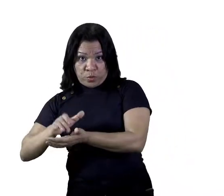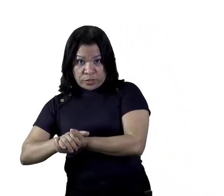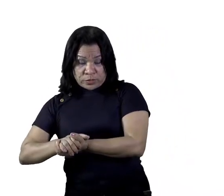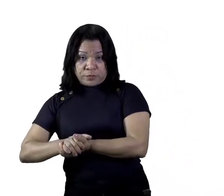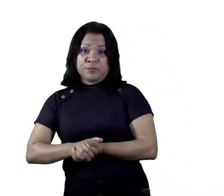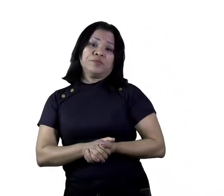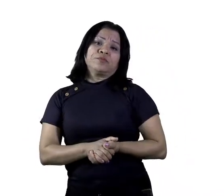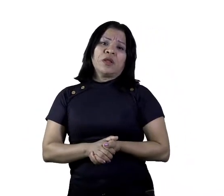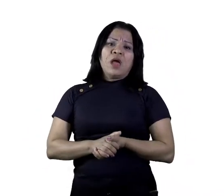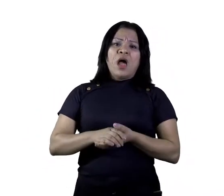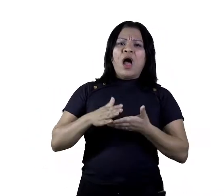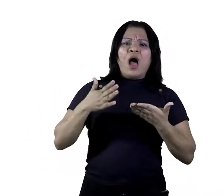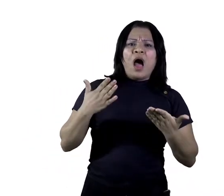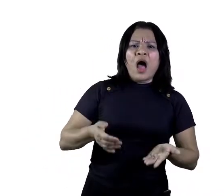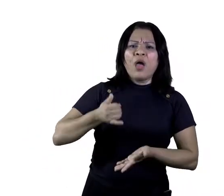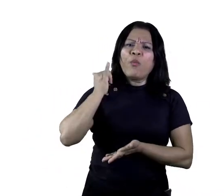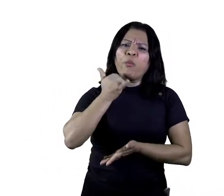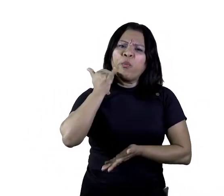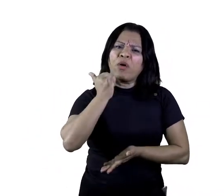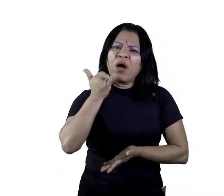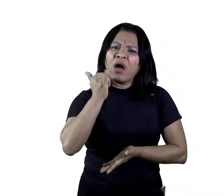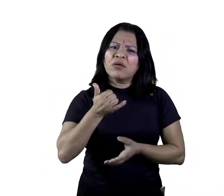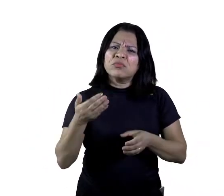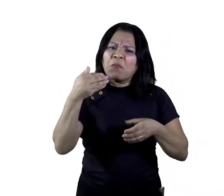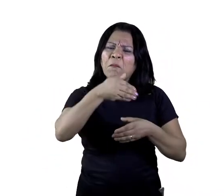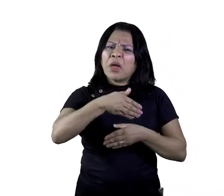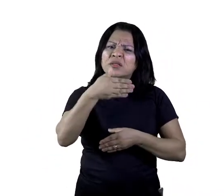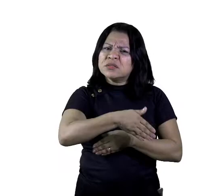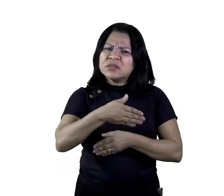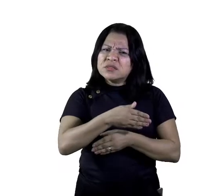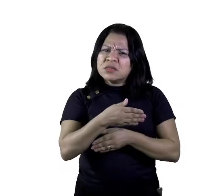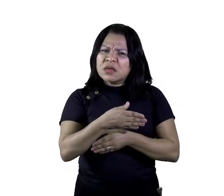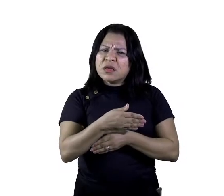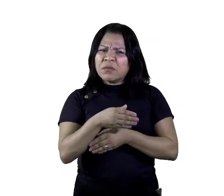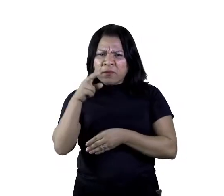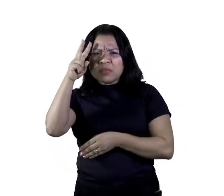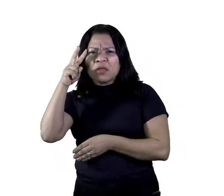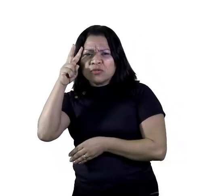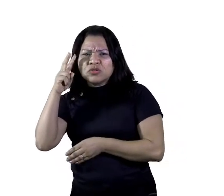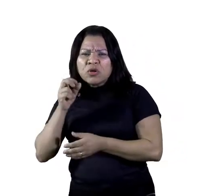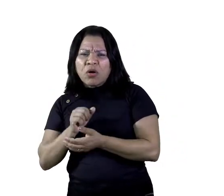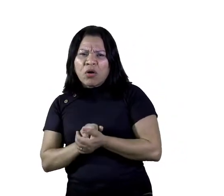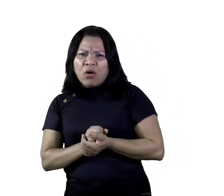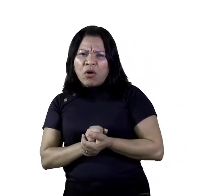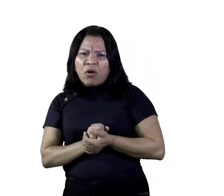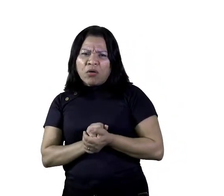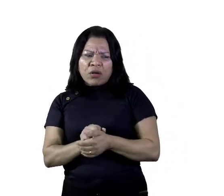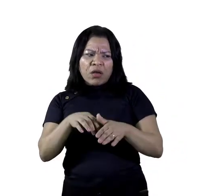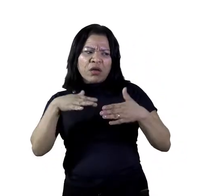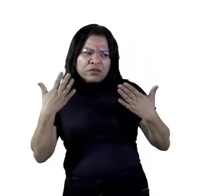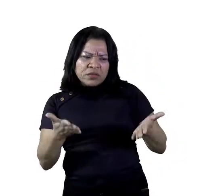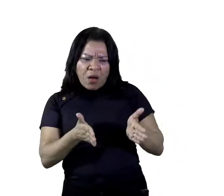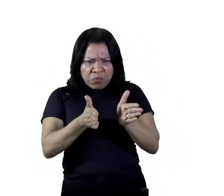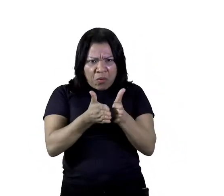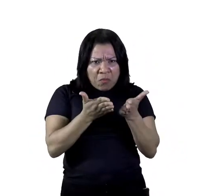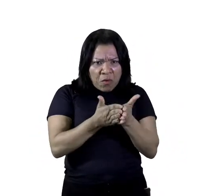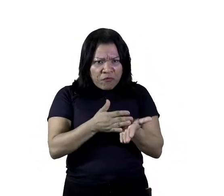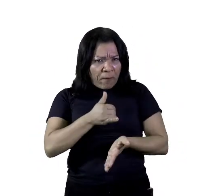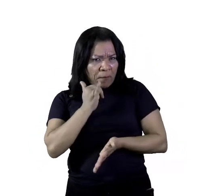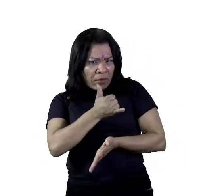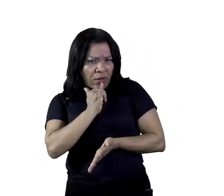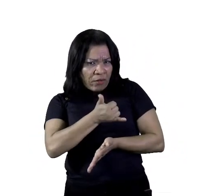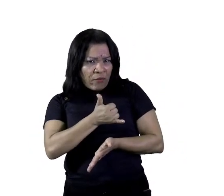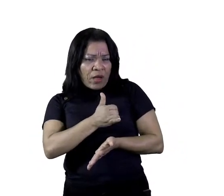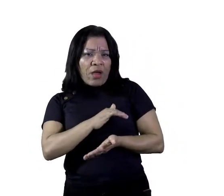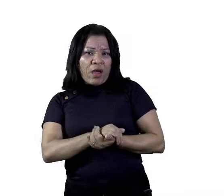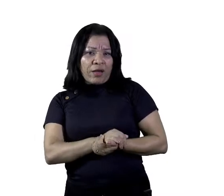narrador? Será que o narrador estava fazendo parte da história? Será que era o pobre faminto que estava narrando? Não,